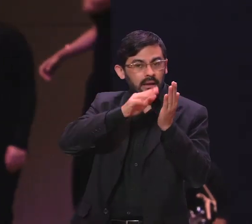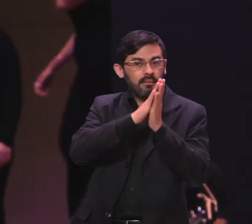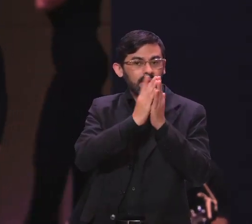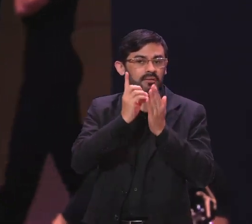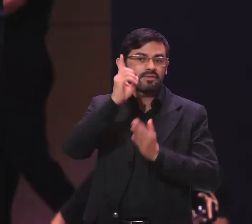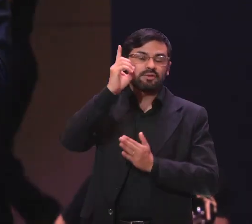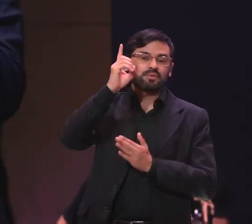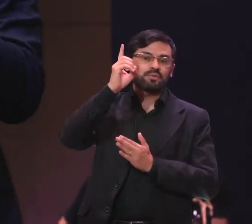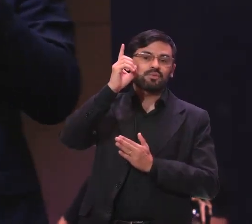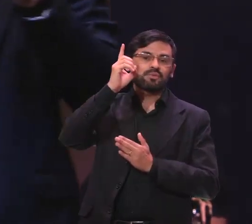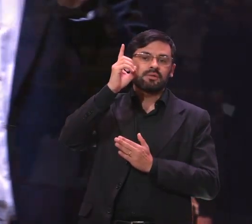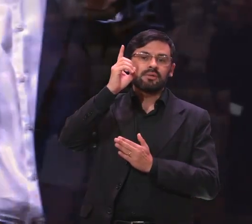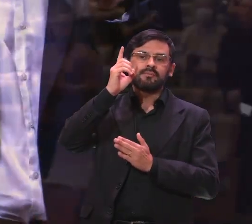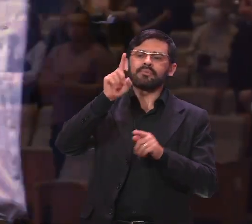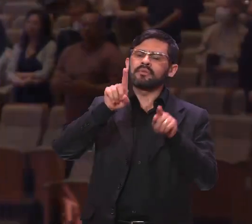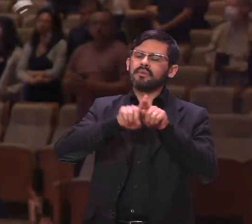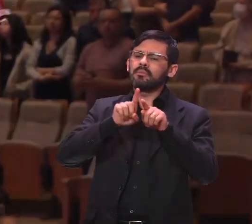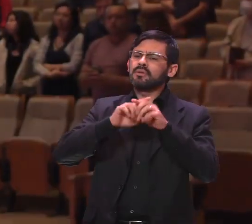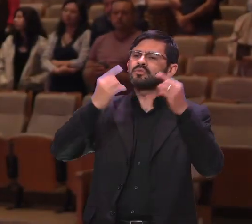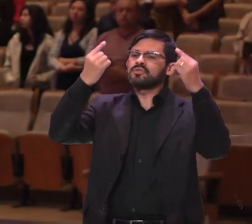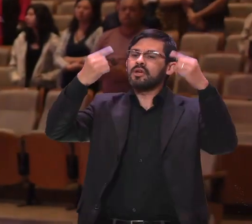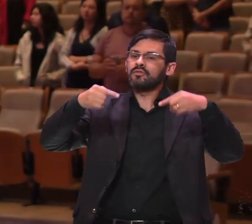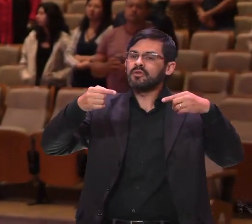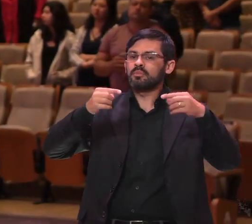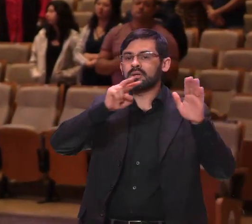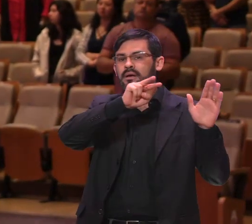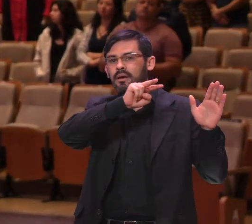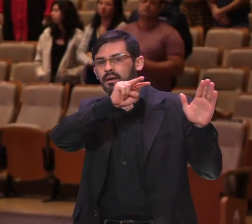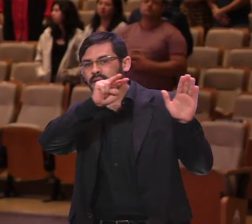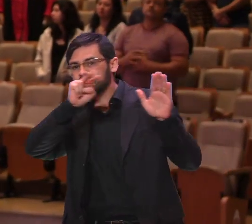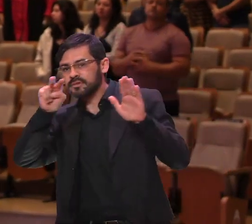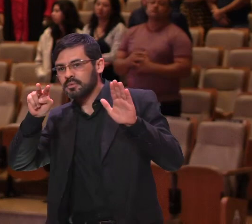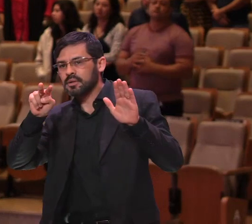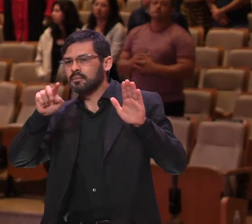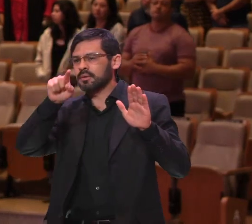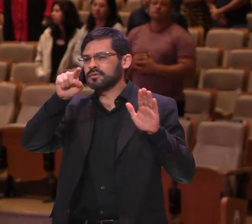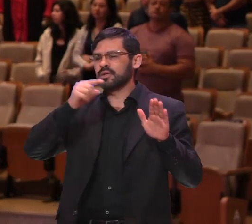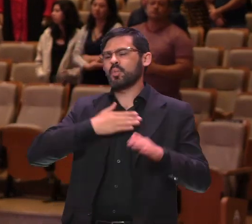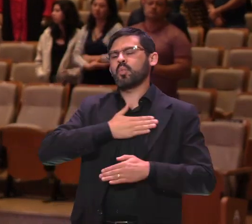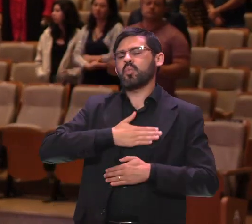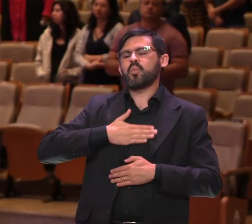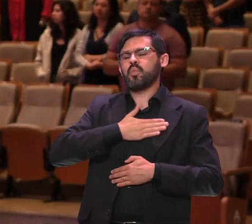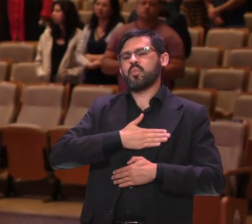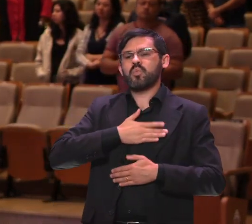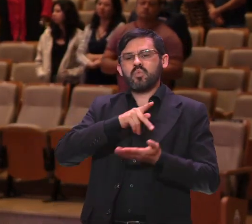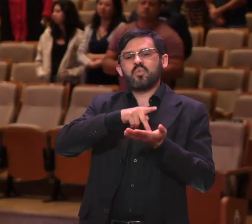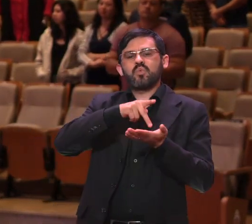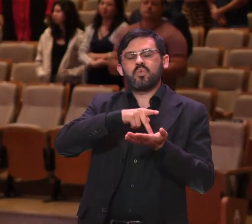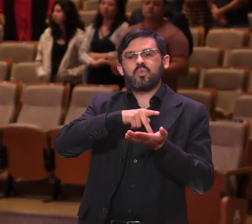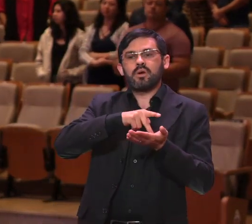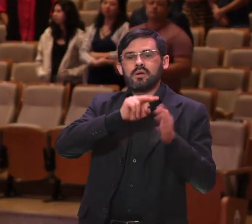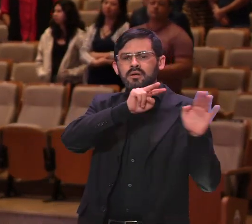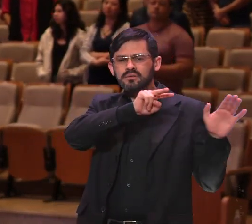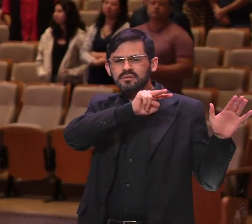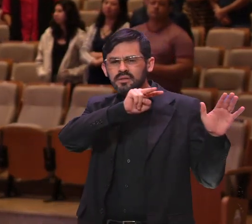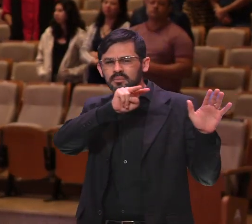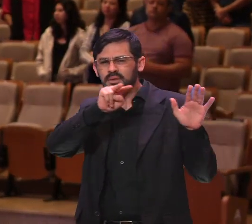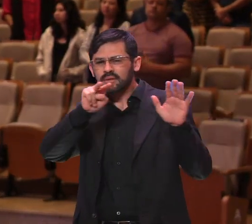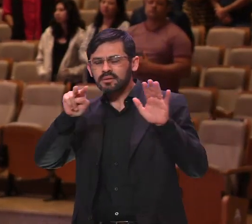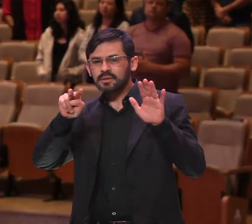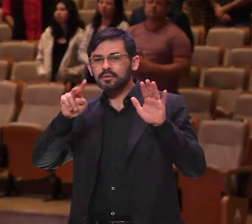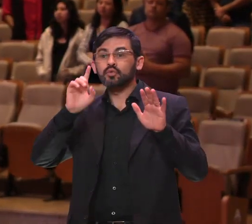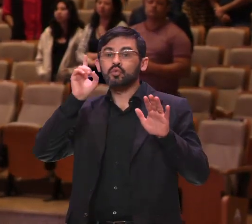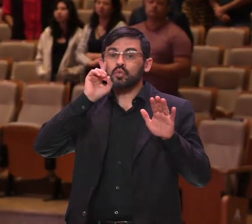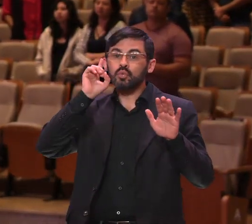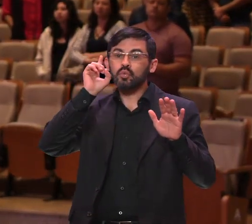Senhor. Quero fazer um desafio para essa semana, só para você criar gosto. Essa semana,